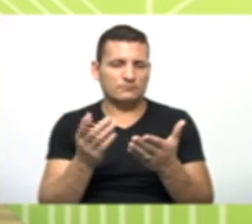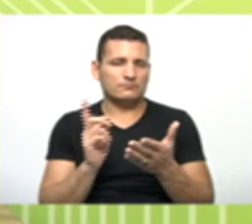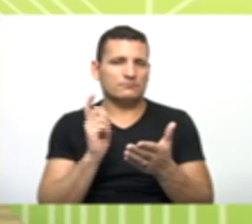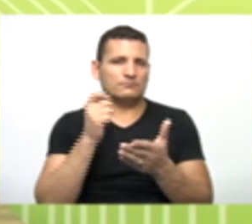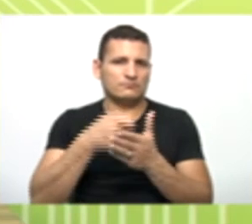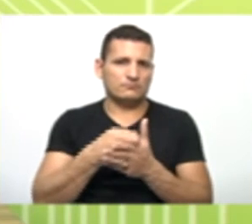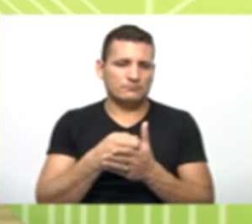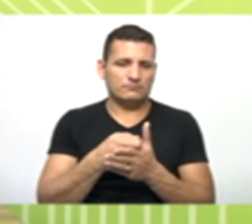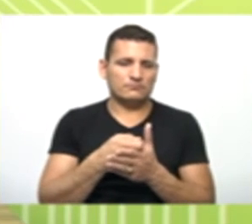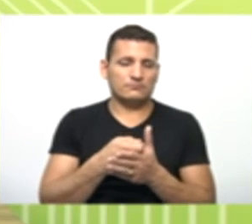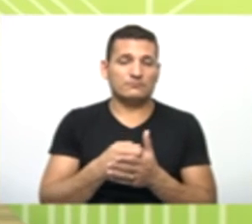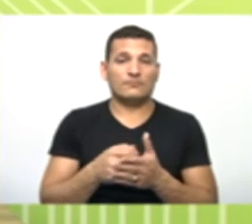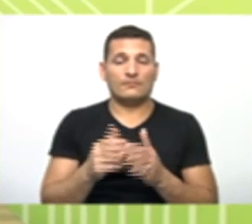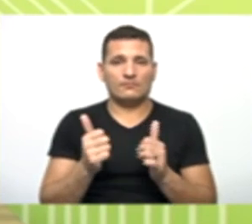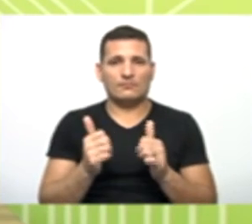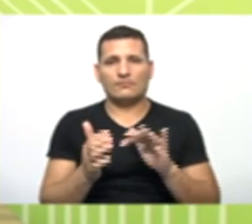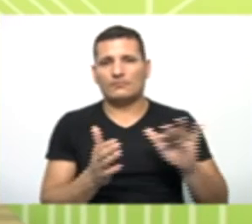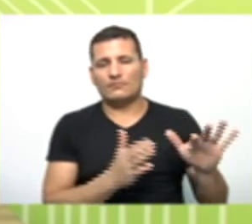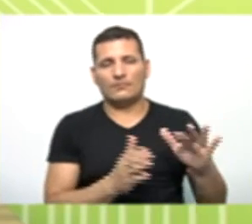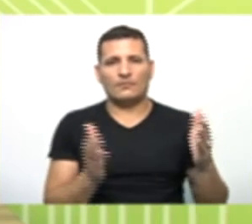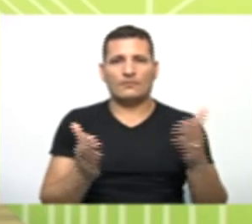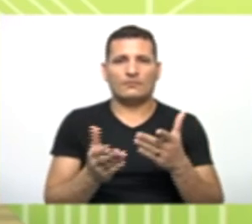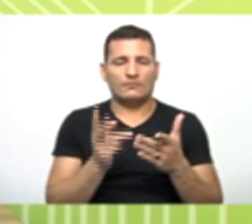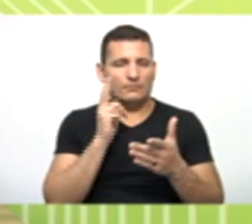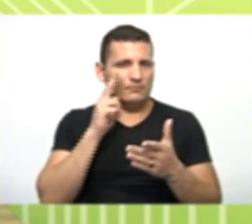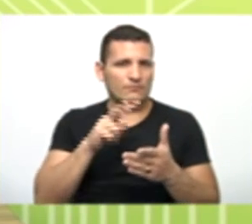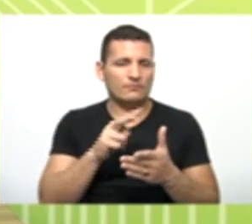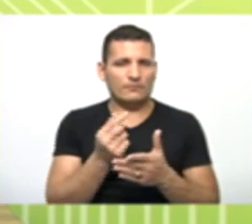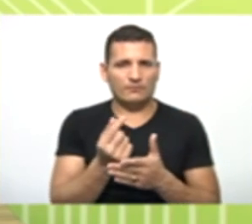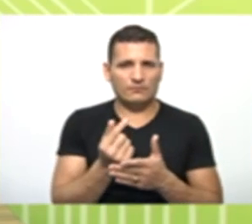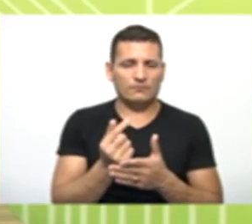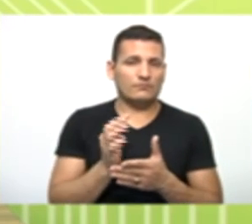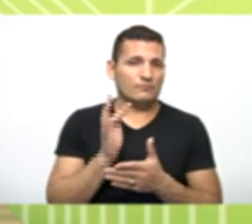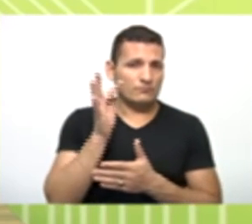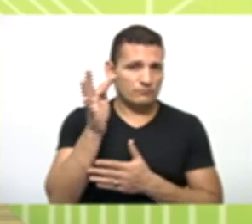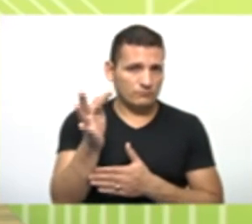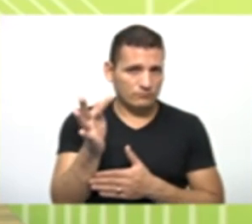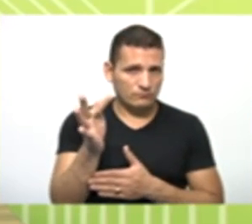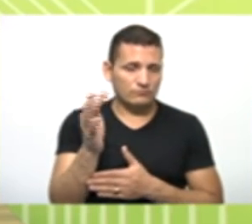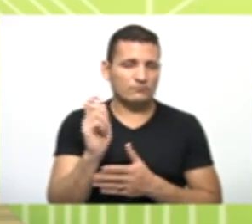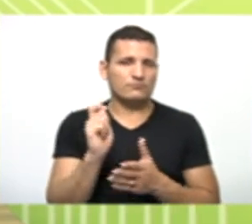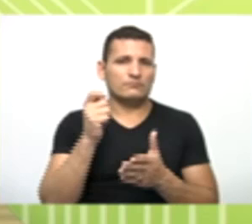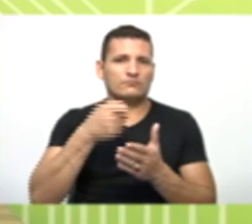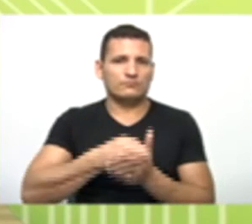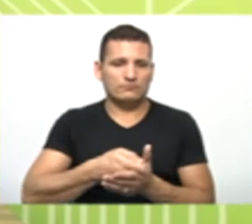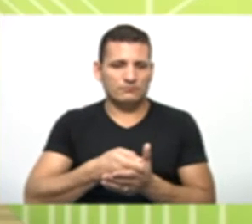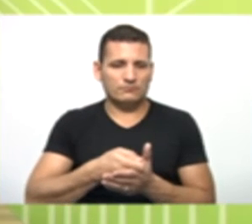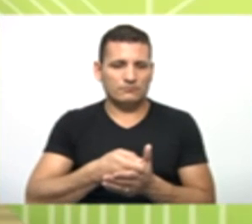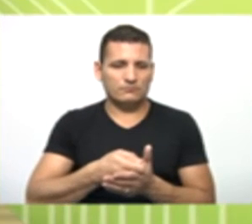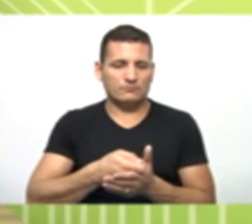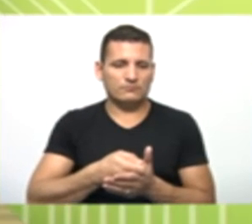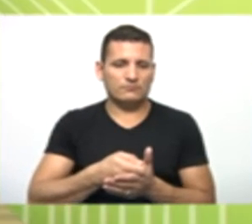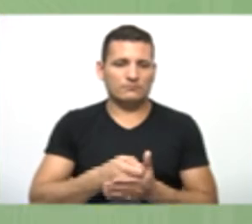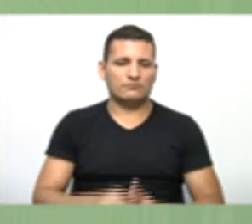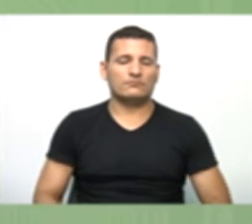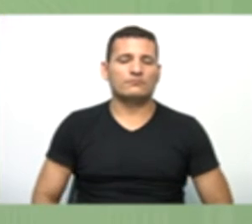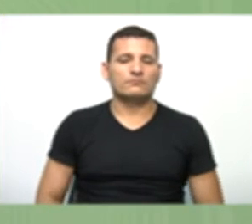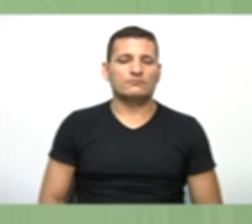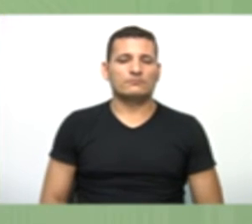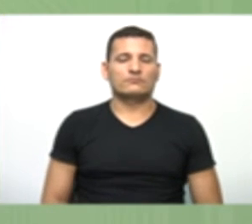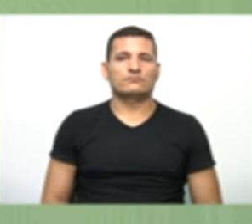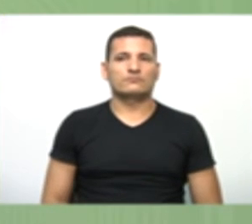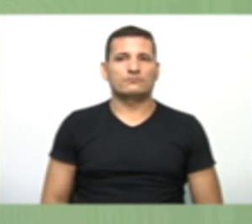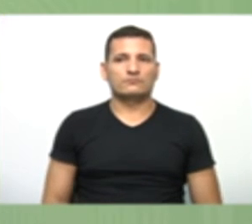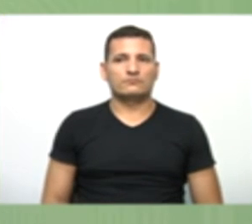envolve valor futuro e pagamento. Valor futuro e pagamento. Vejam